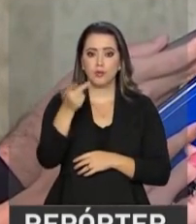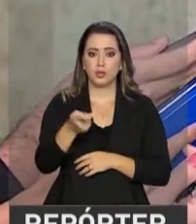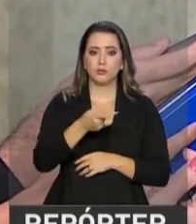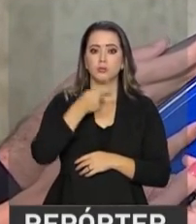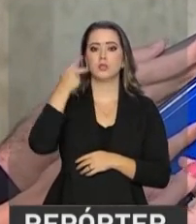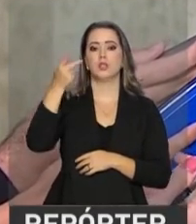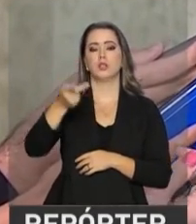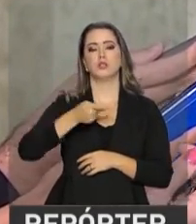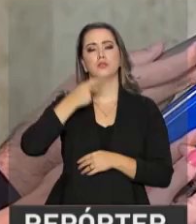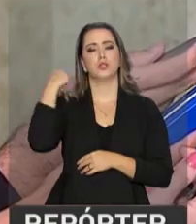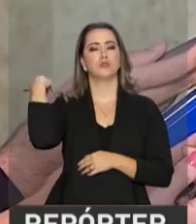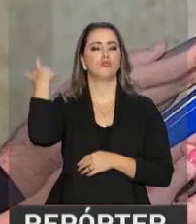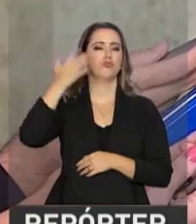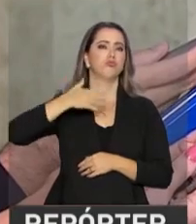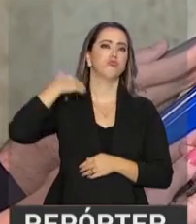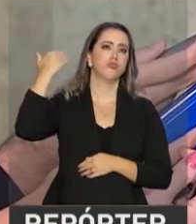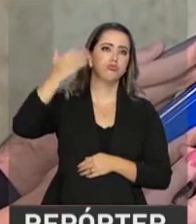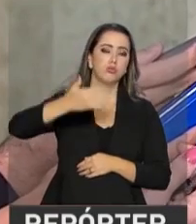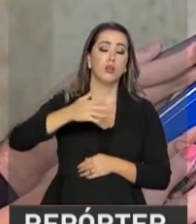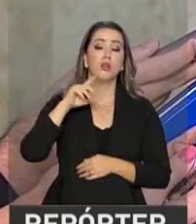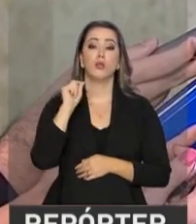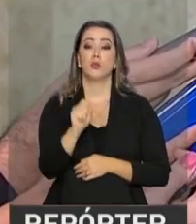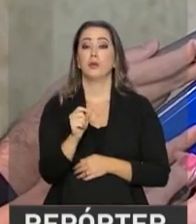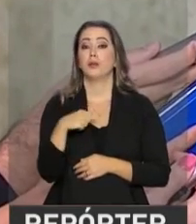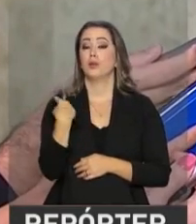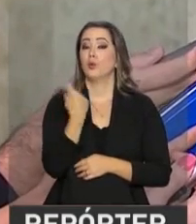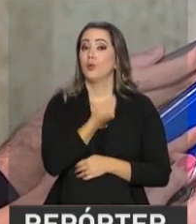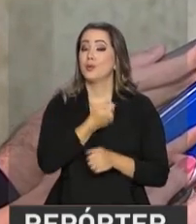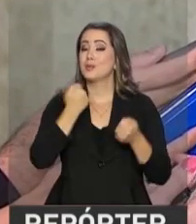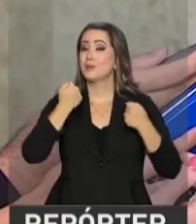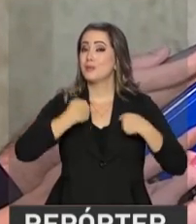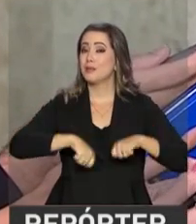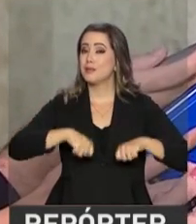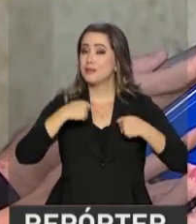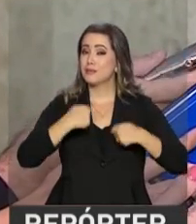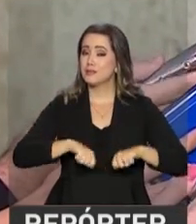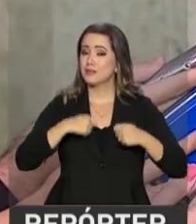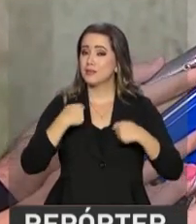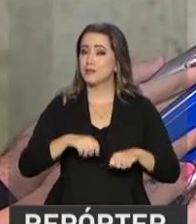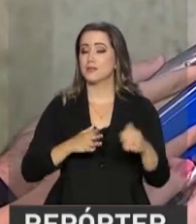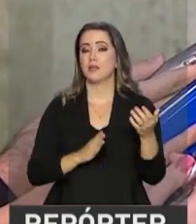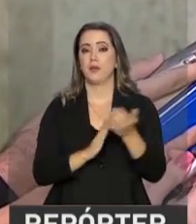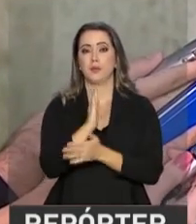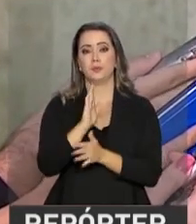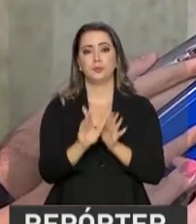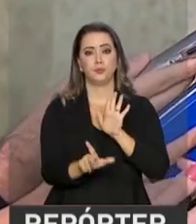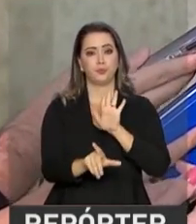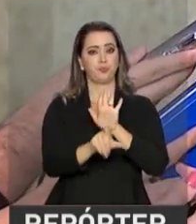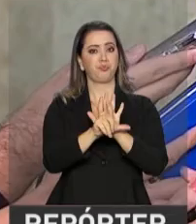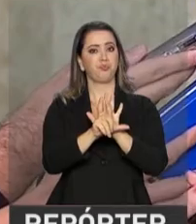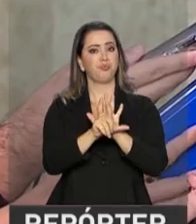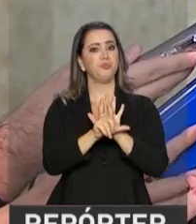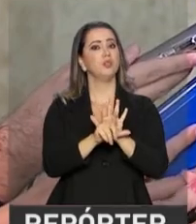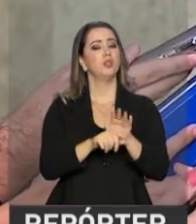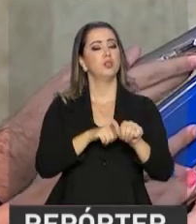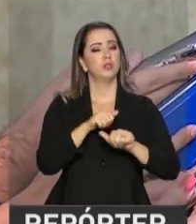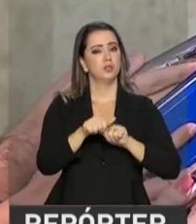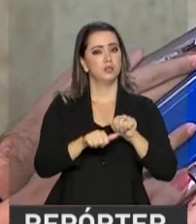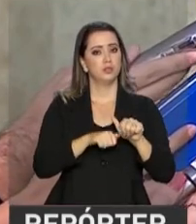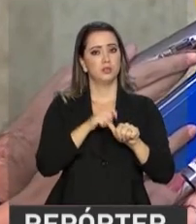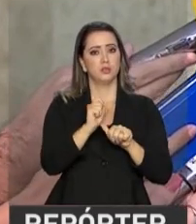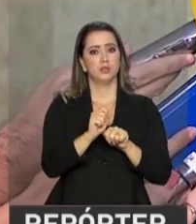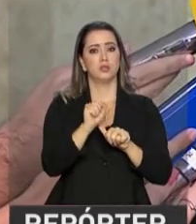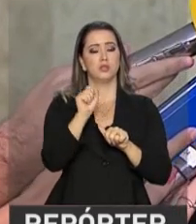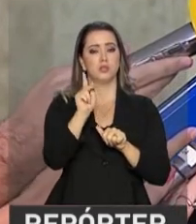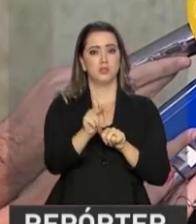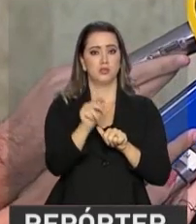já há um bom tempo e sem que nós venhamos aprovar uma modernização da nossa